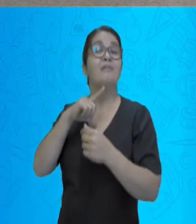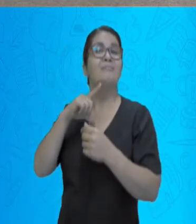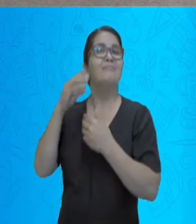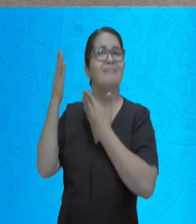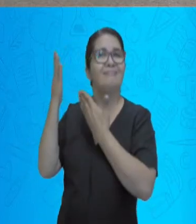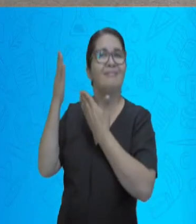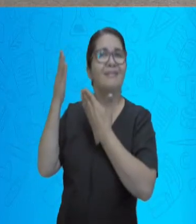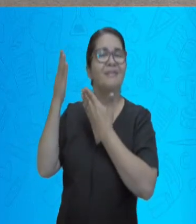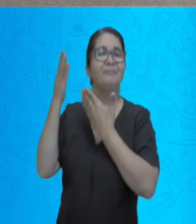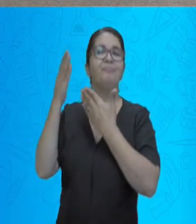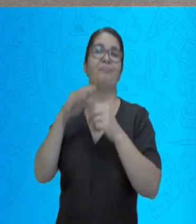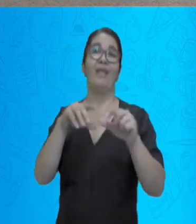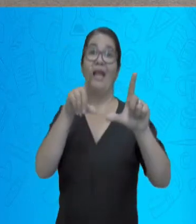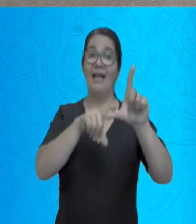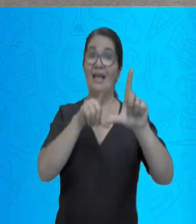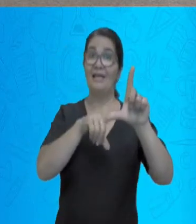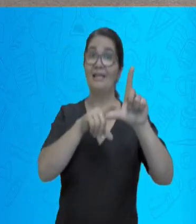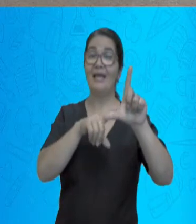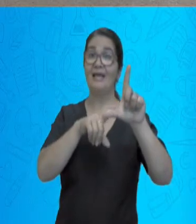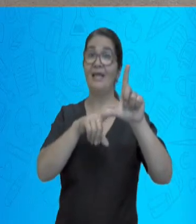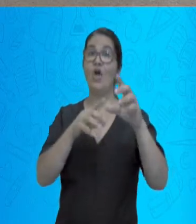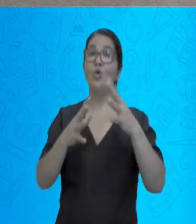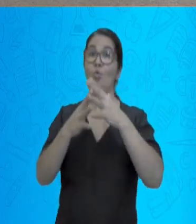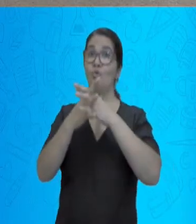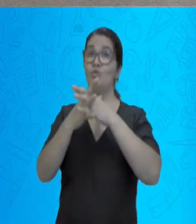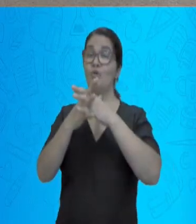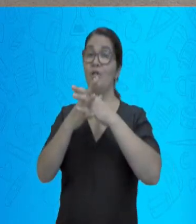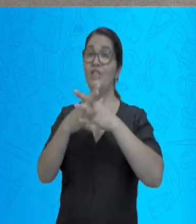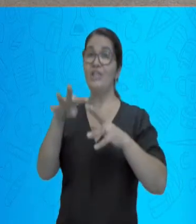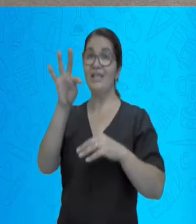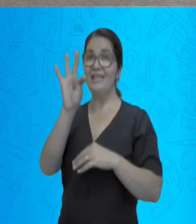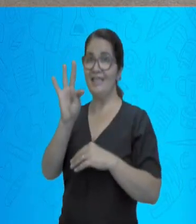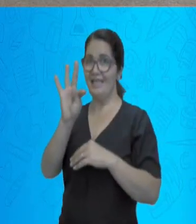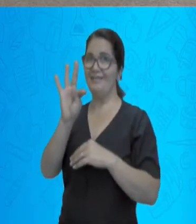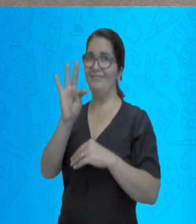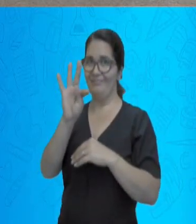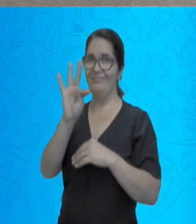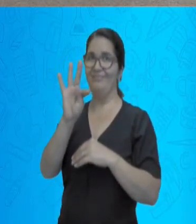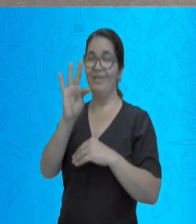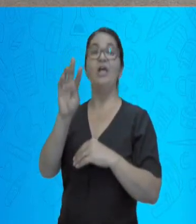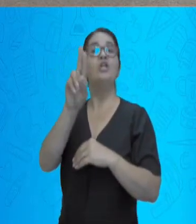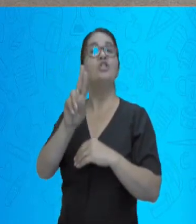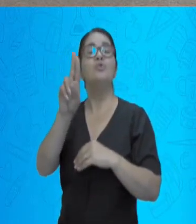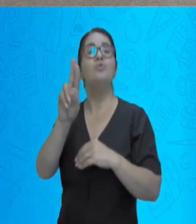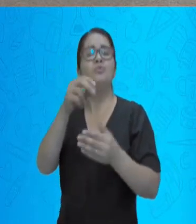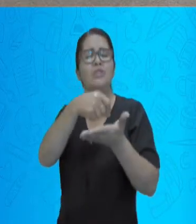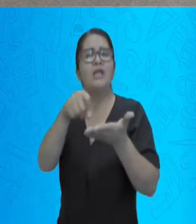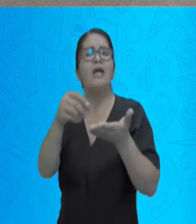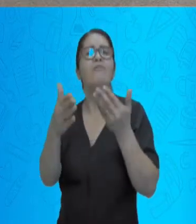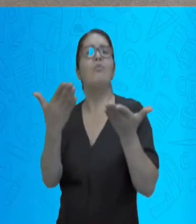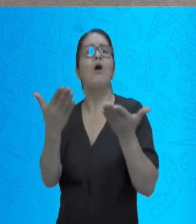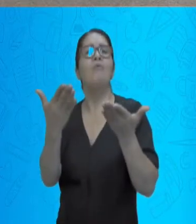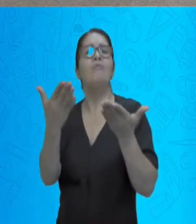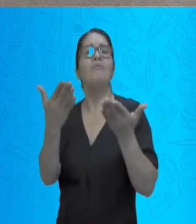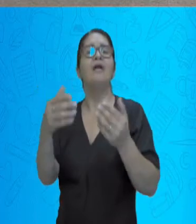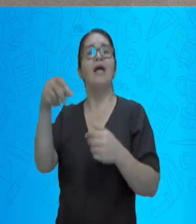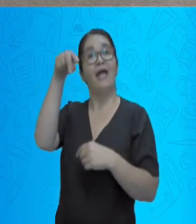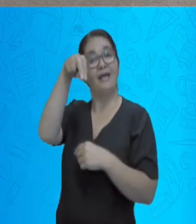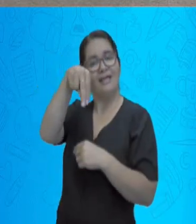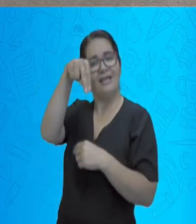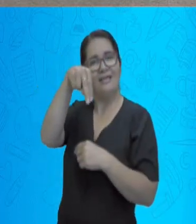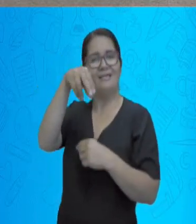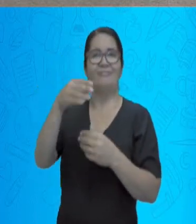Não, é a letra T. Então, aí nós vamos usar a letra N. Muito bem, e essa agora eu vou deixar para